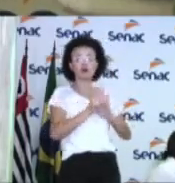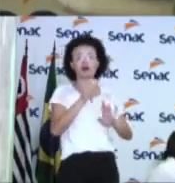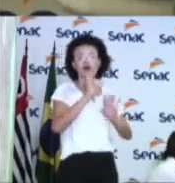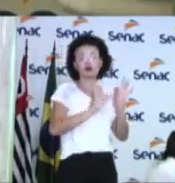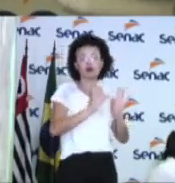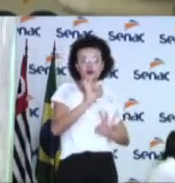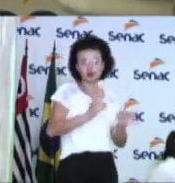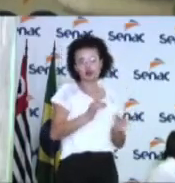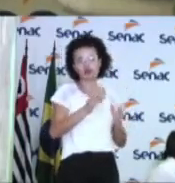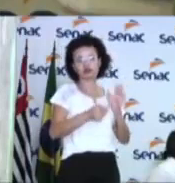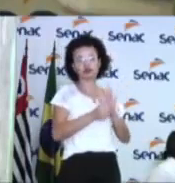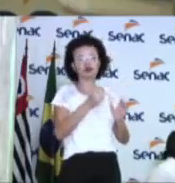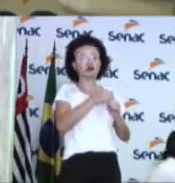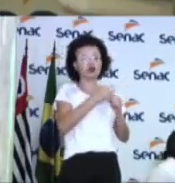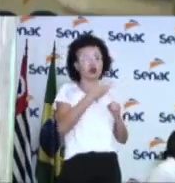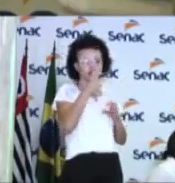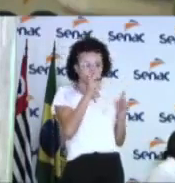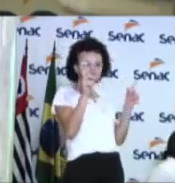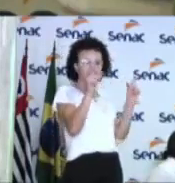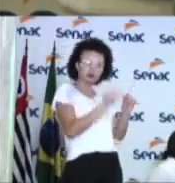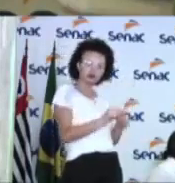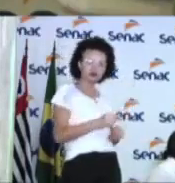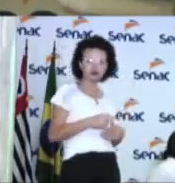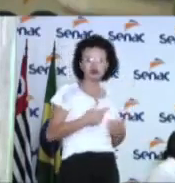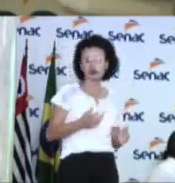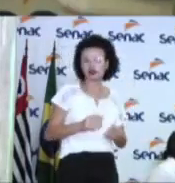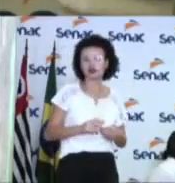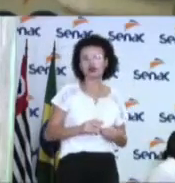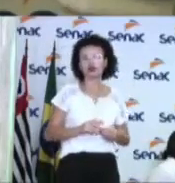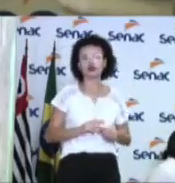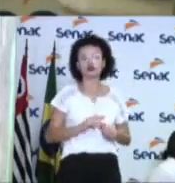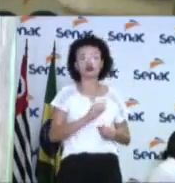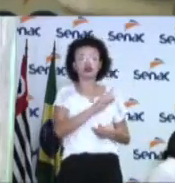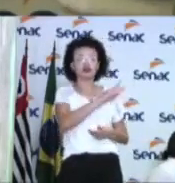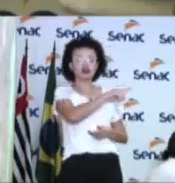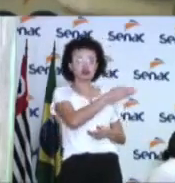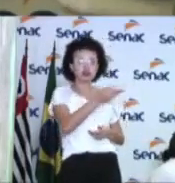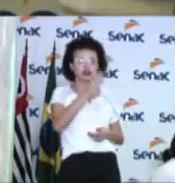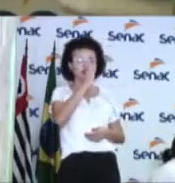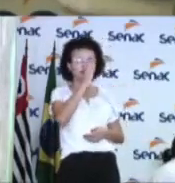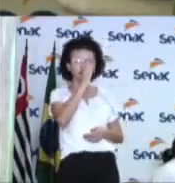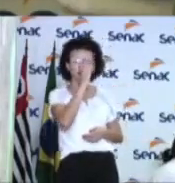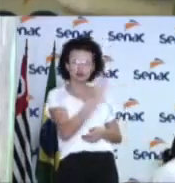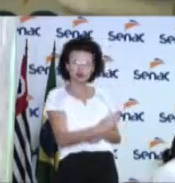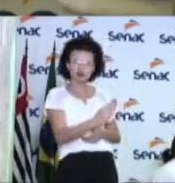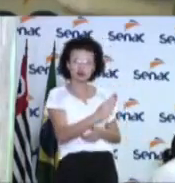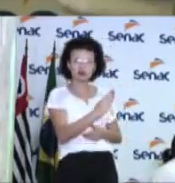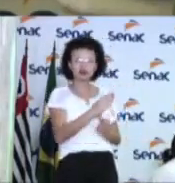conteúdo de entretenimento? Porque, rapidinho, no caso de vocês, principalmente